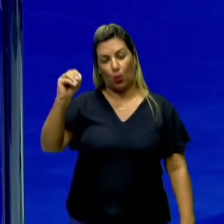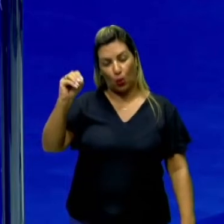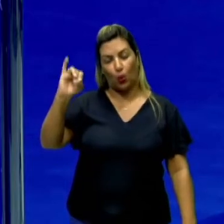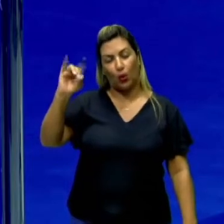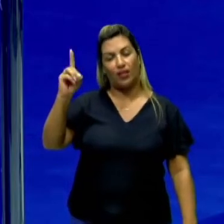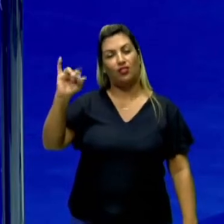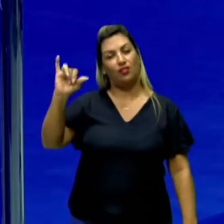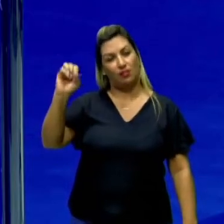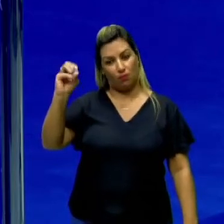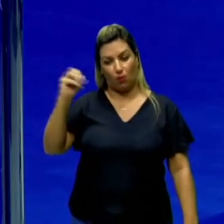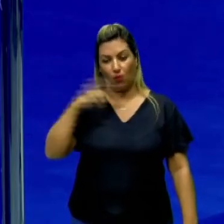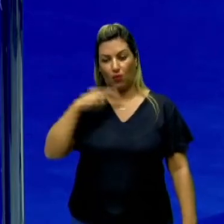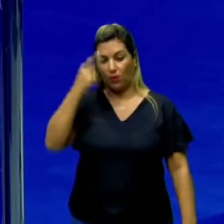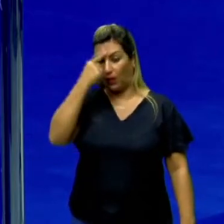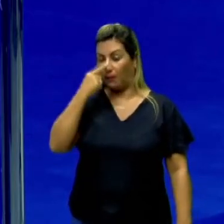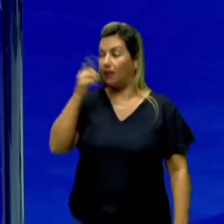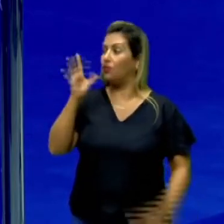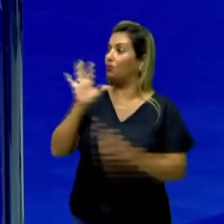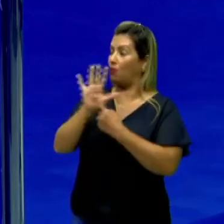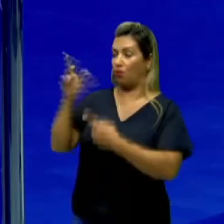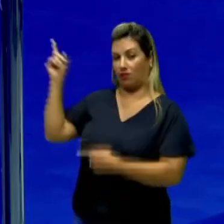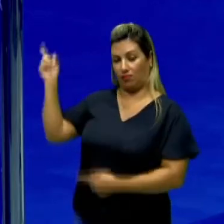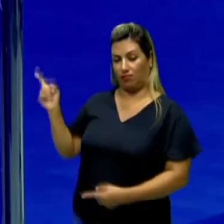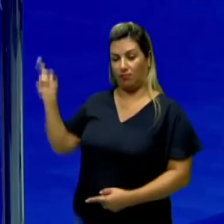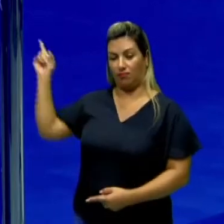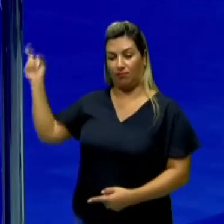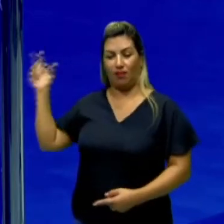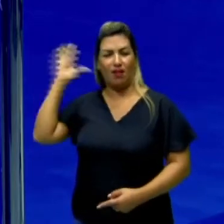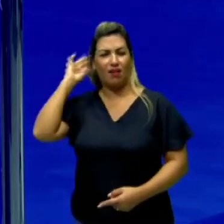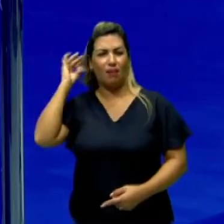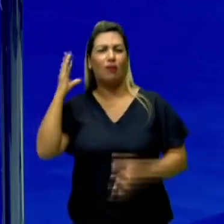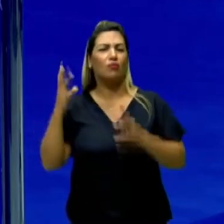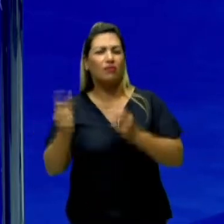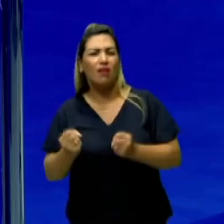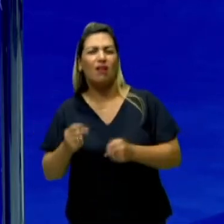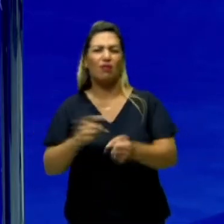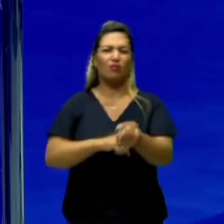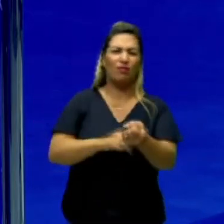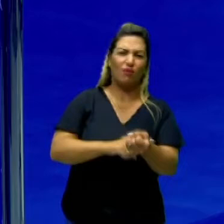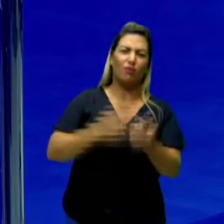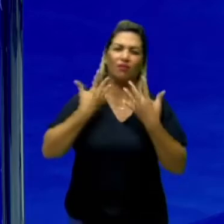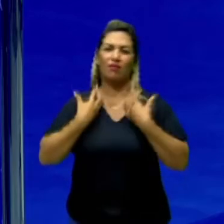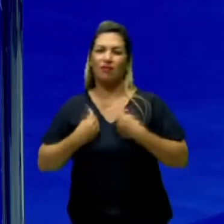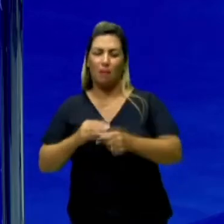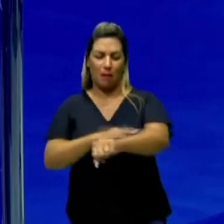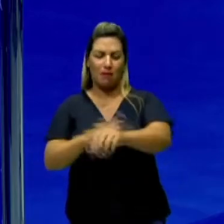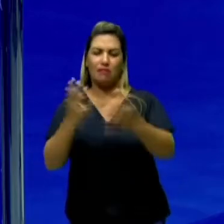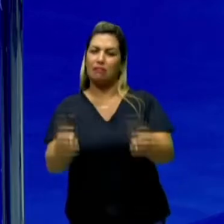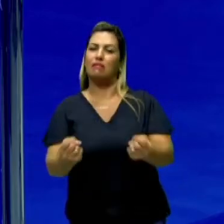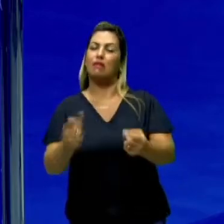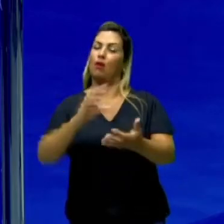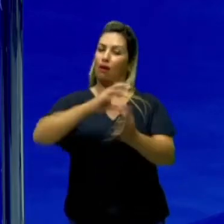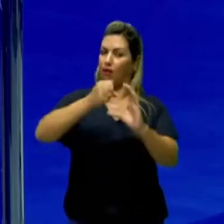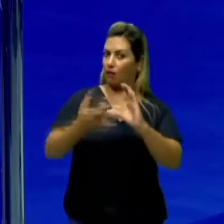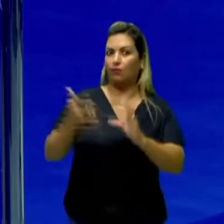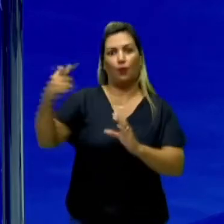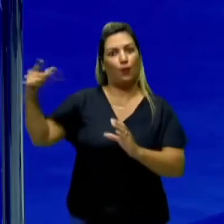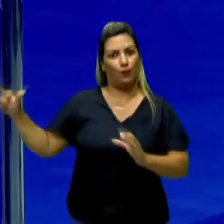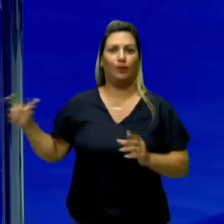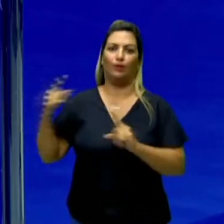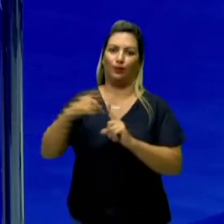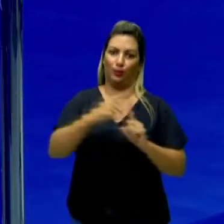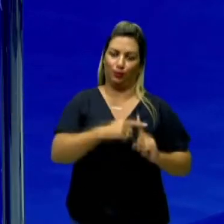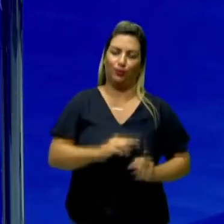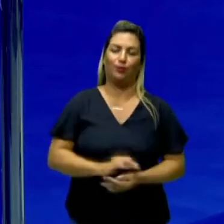imagem. Quem tem hipotireoidismo tem o cabelo seco, irritabilidade, cansaço, pele seca e outras características do